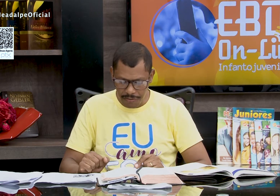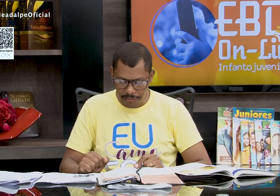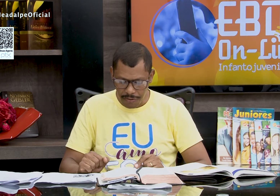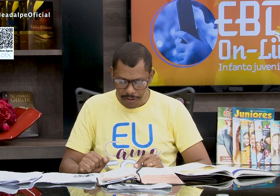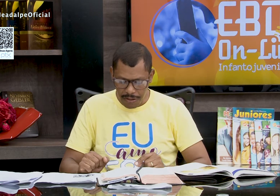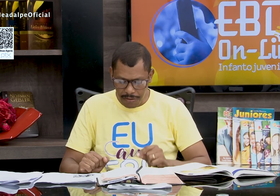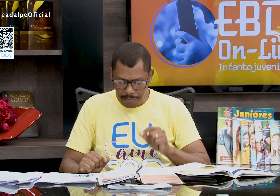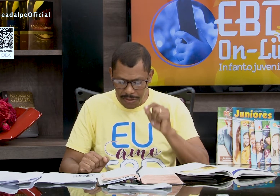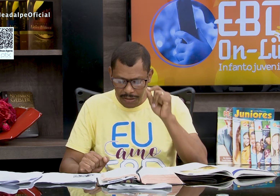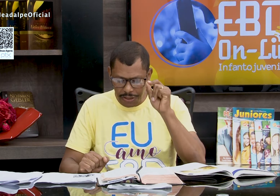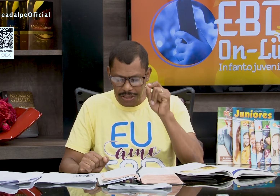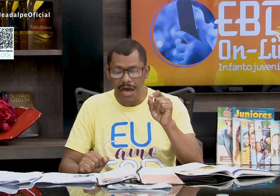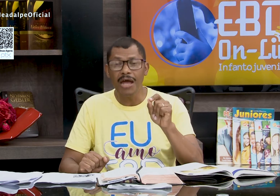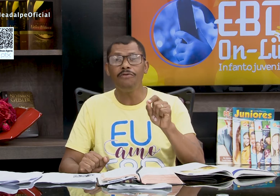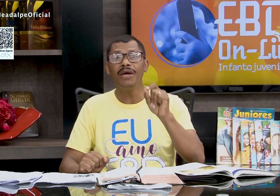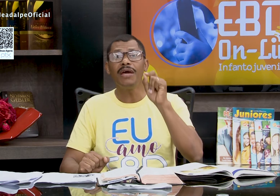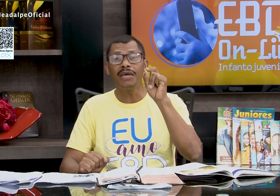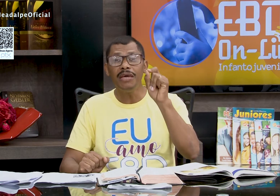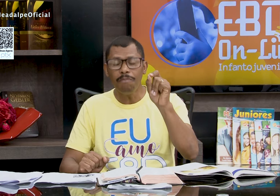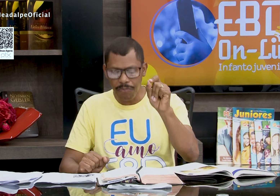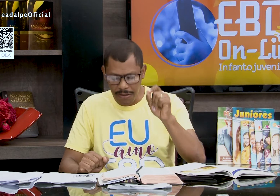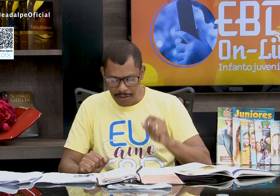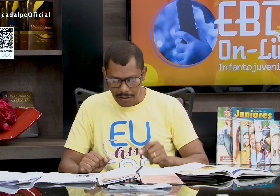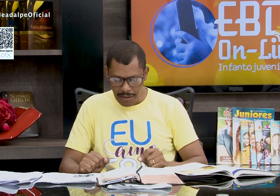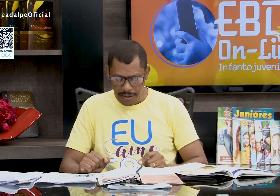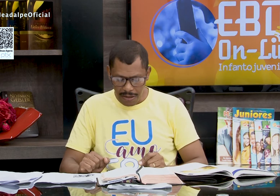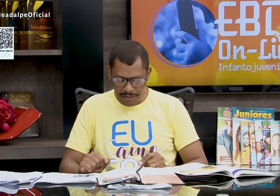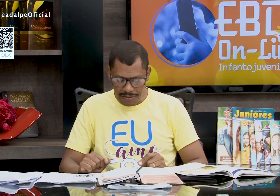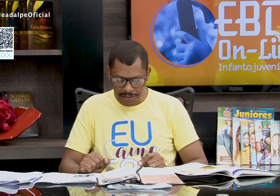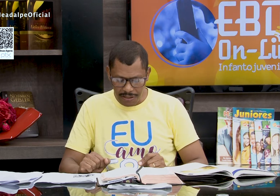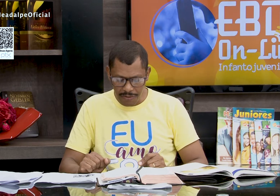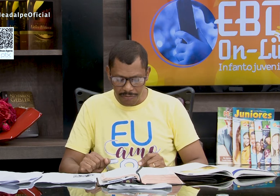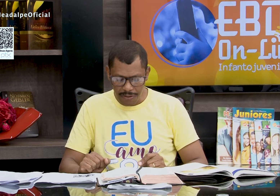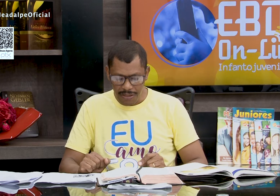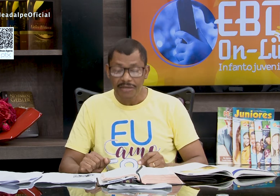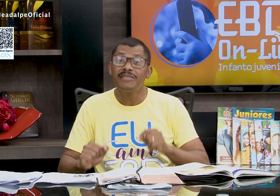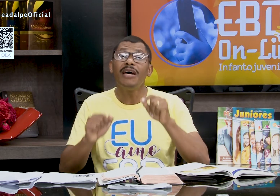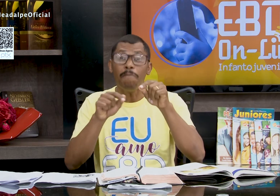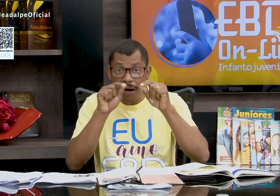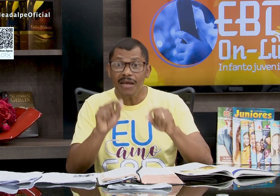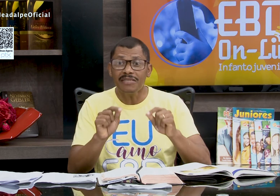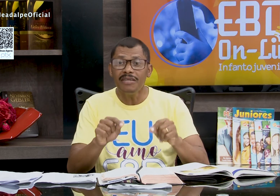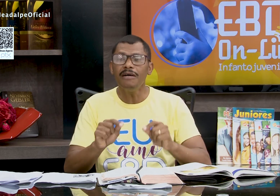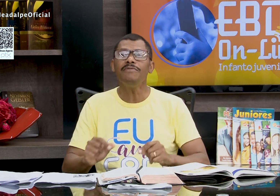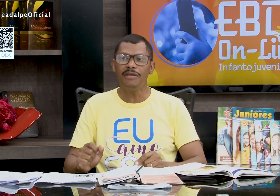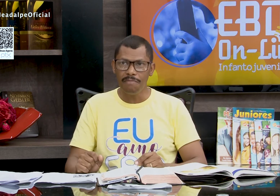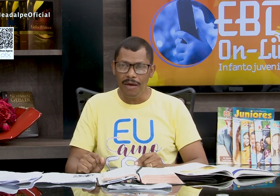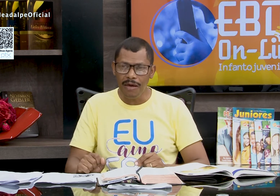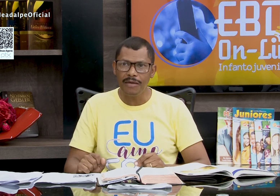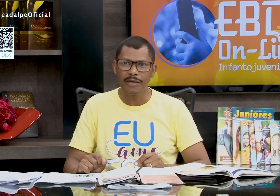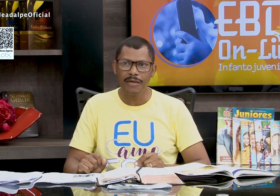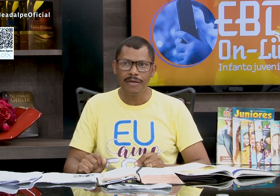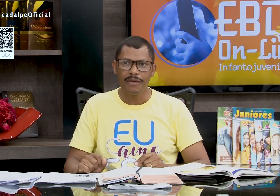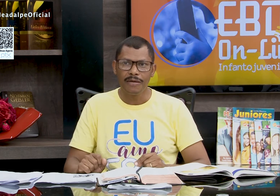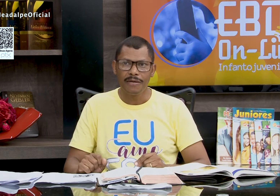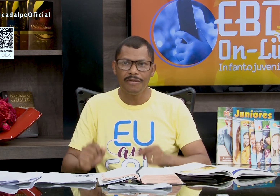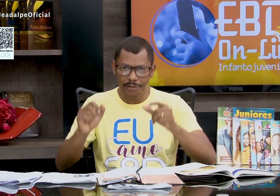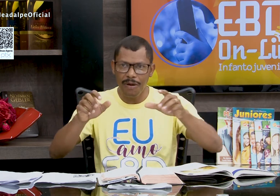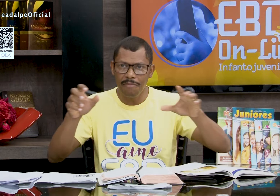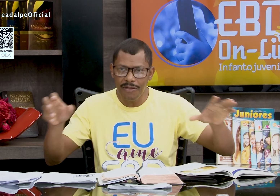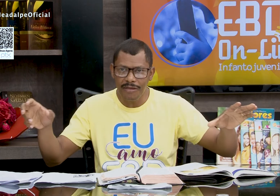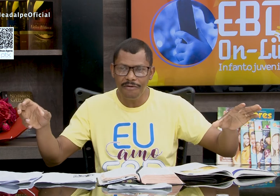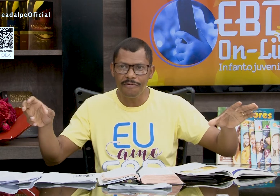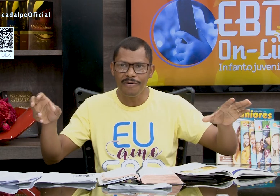existiu Ministério em equipe existiu separação também